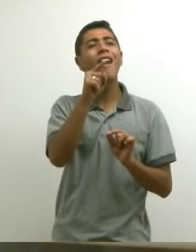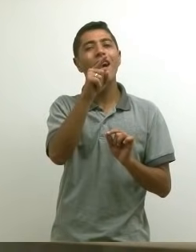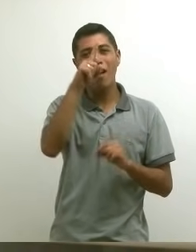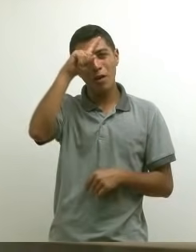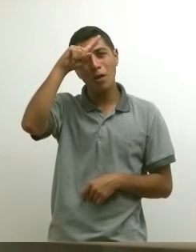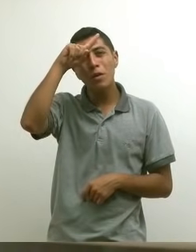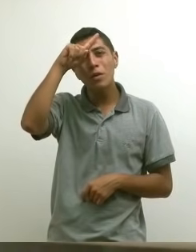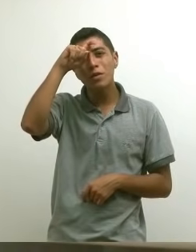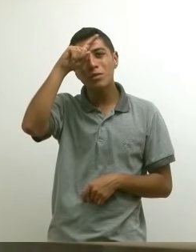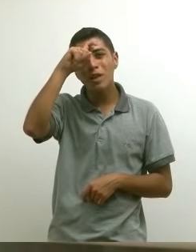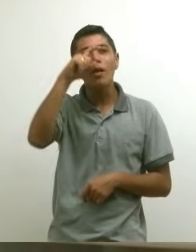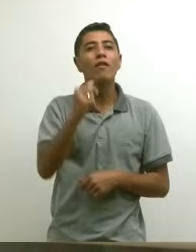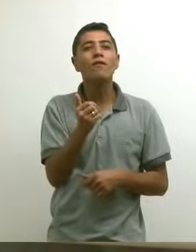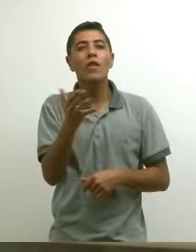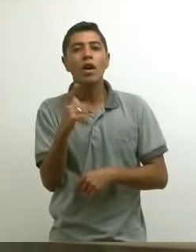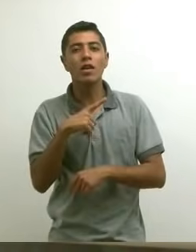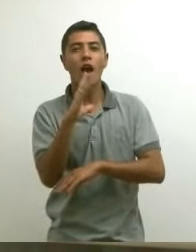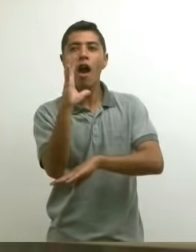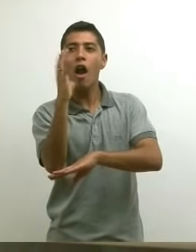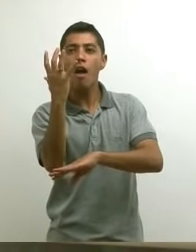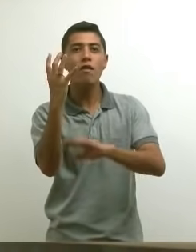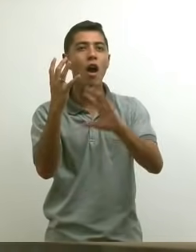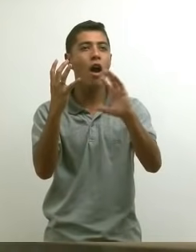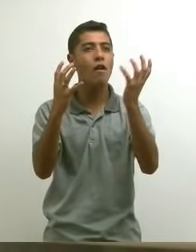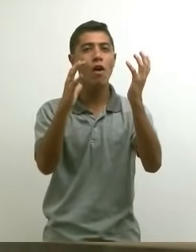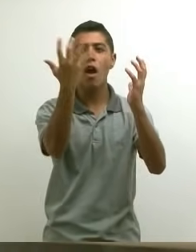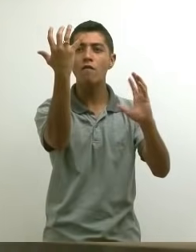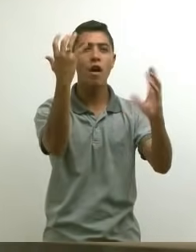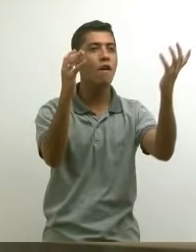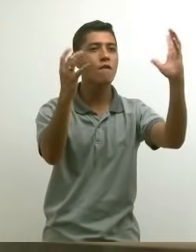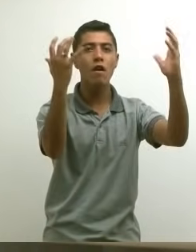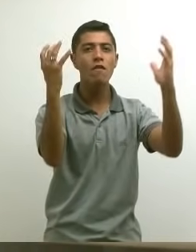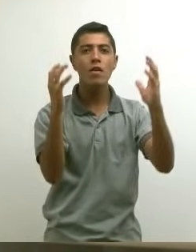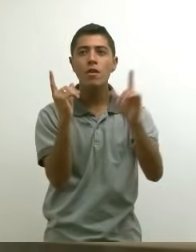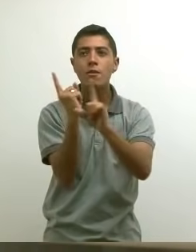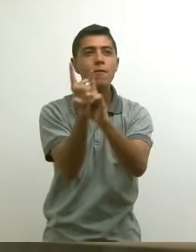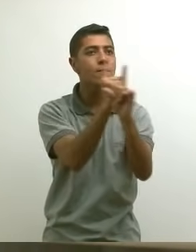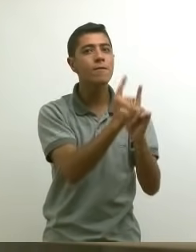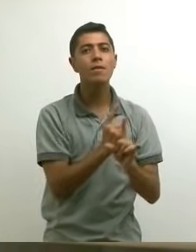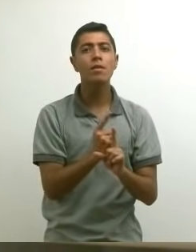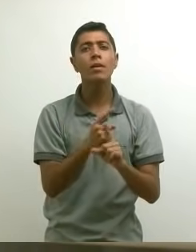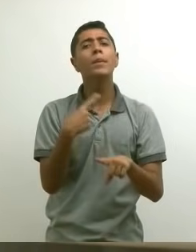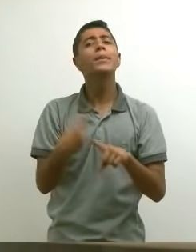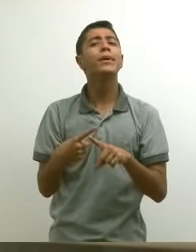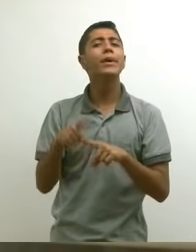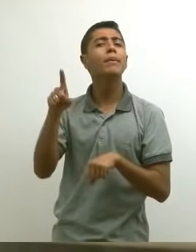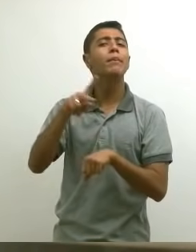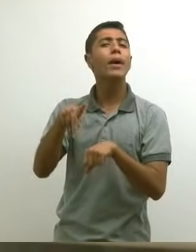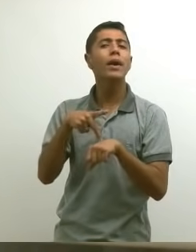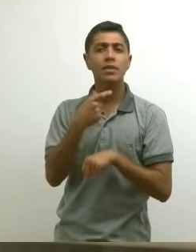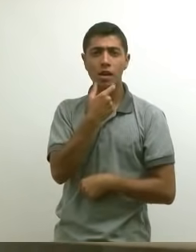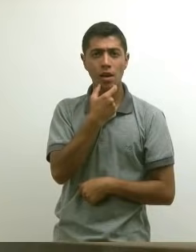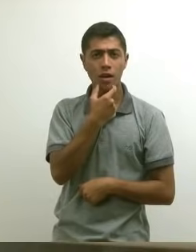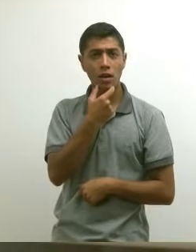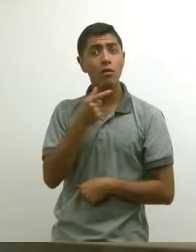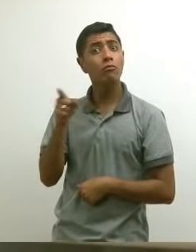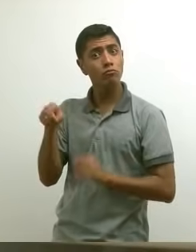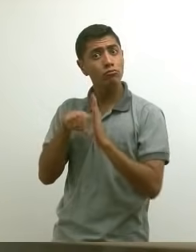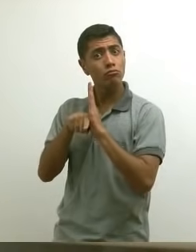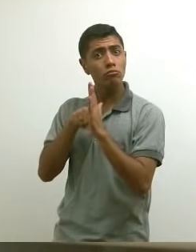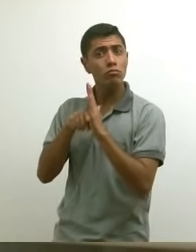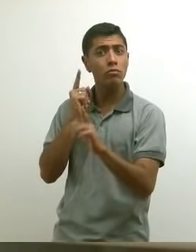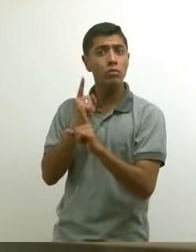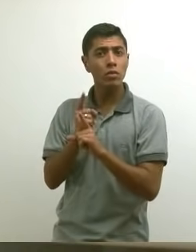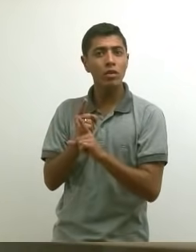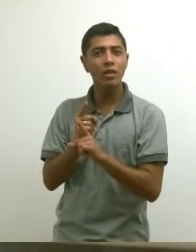que as crianças internadas parte do seu ponto de vista se ela olha uma árvore você olha uma parede branca se